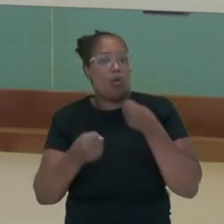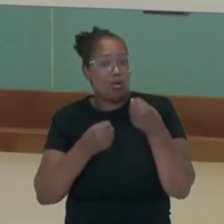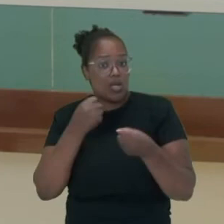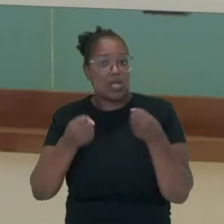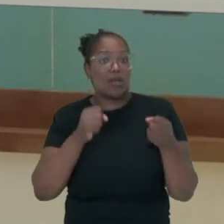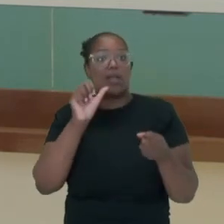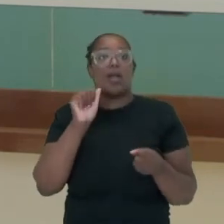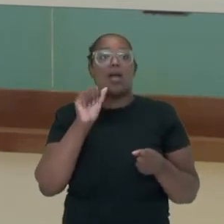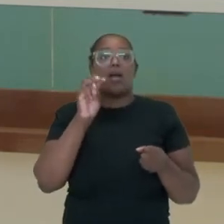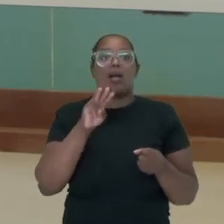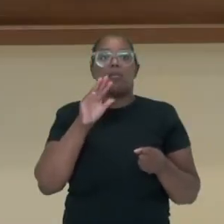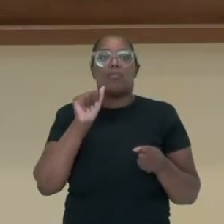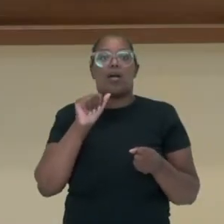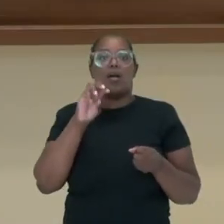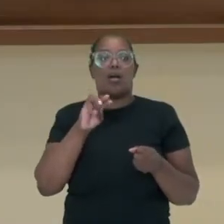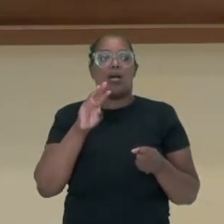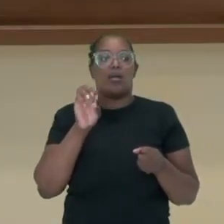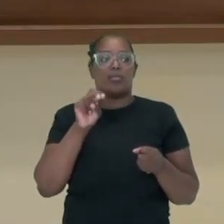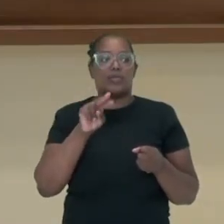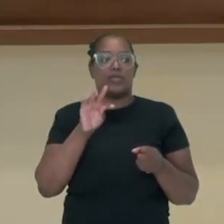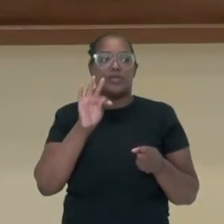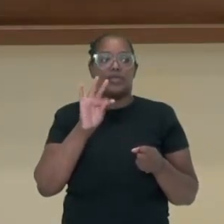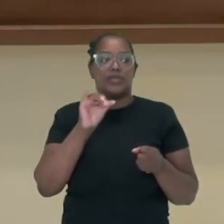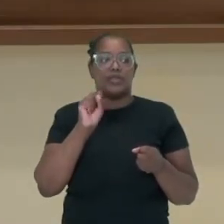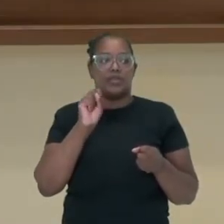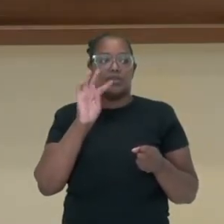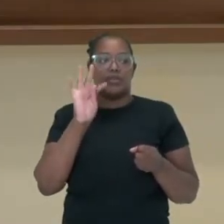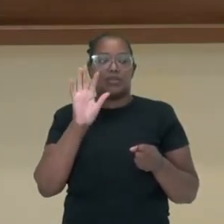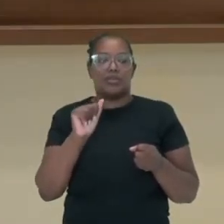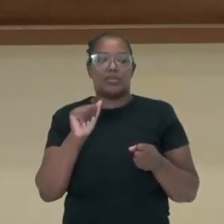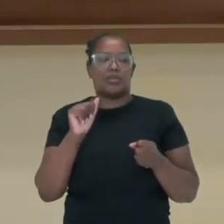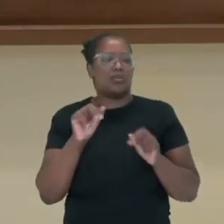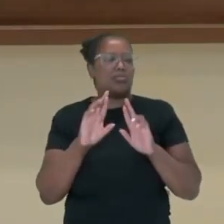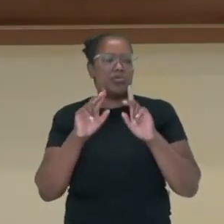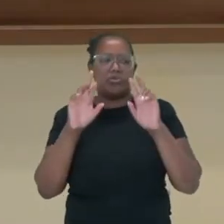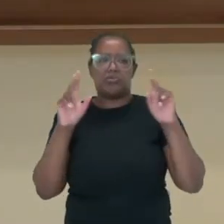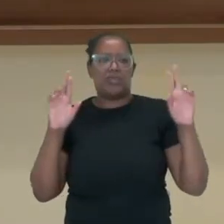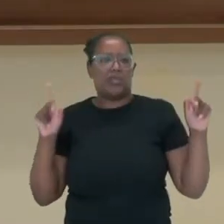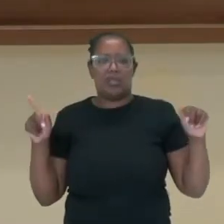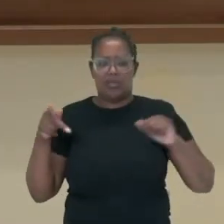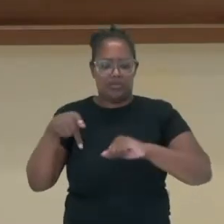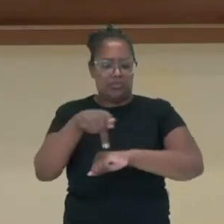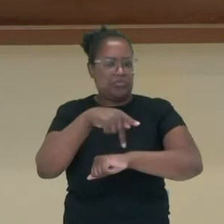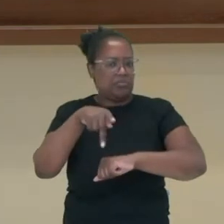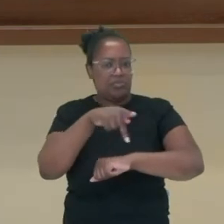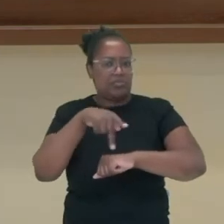A corrida armamentista, obviamente, se faz nos mais variados pontos do planeta,